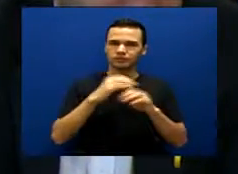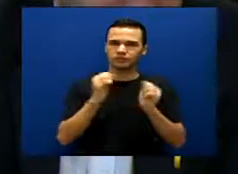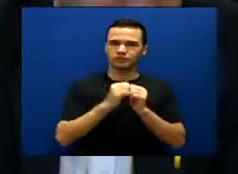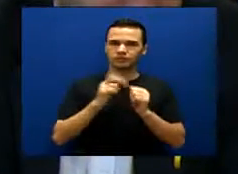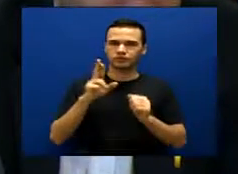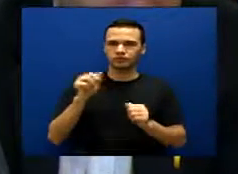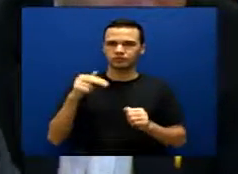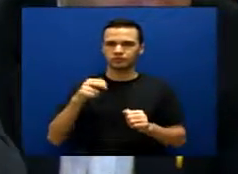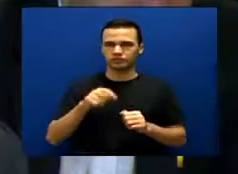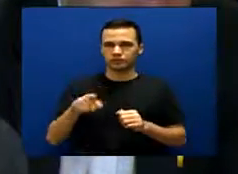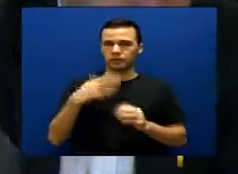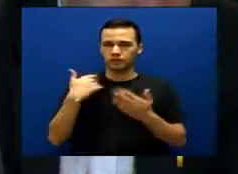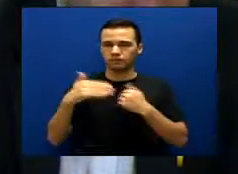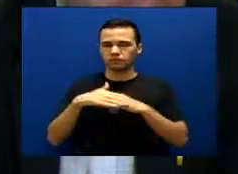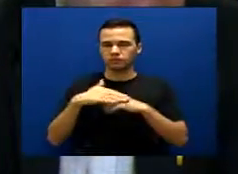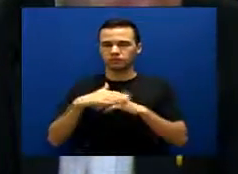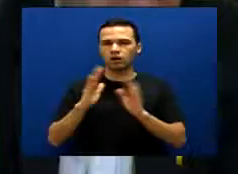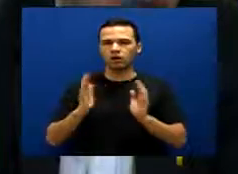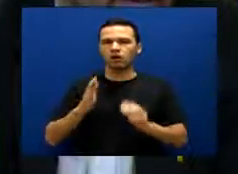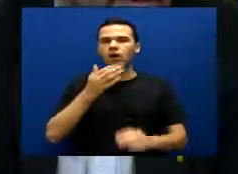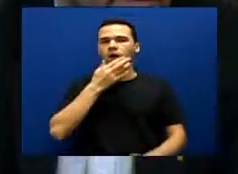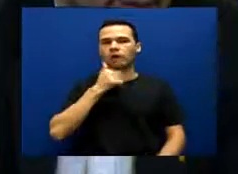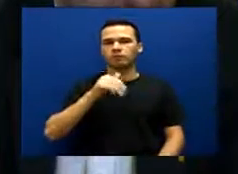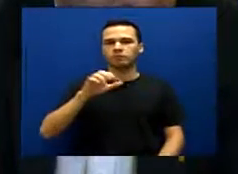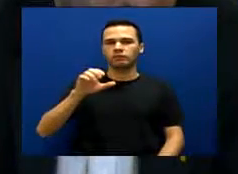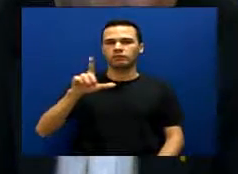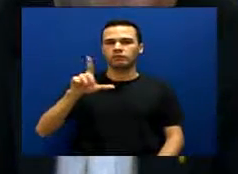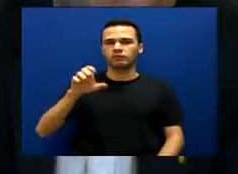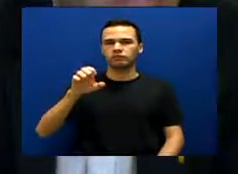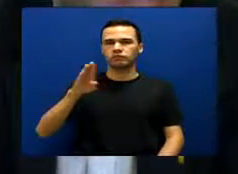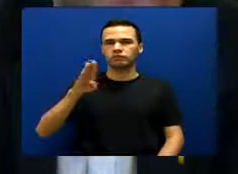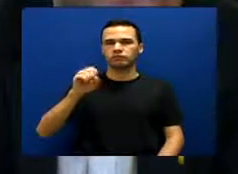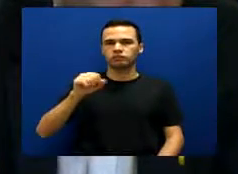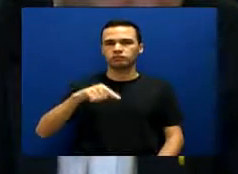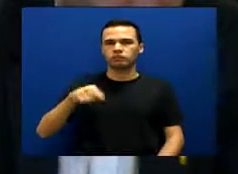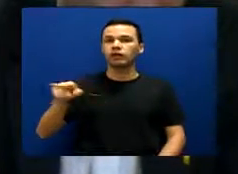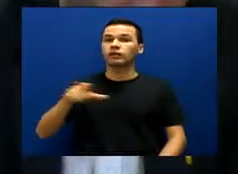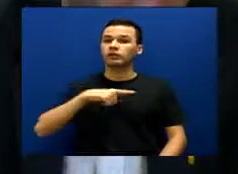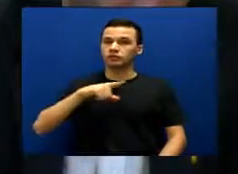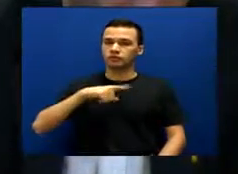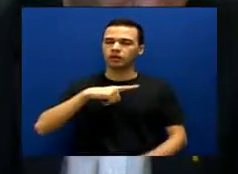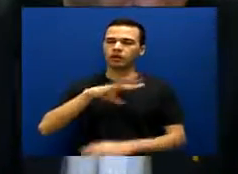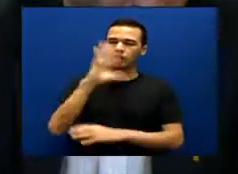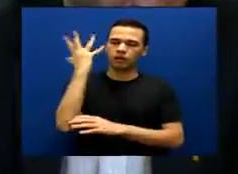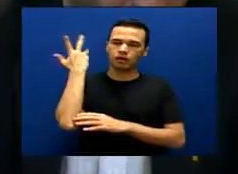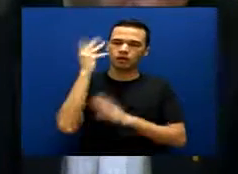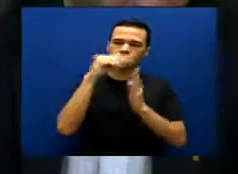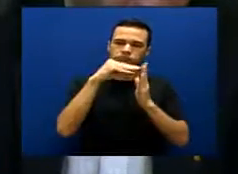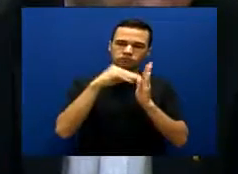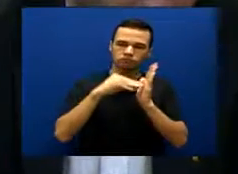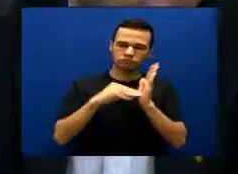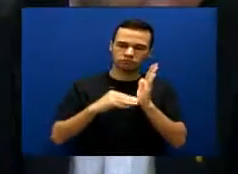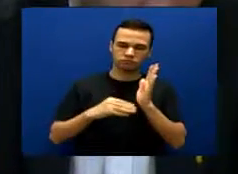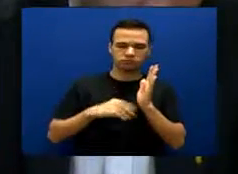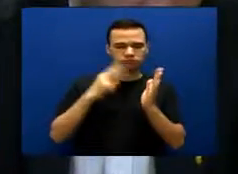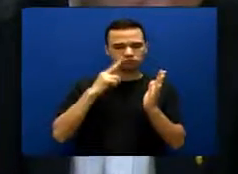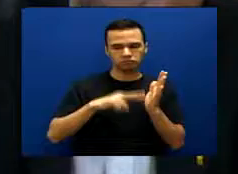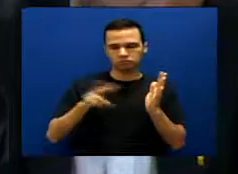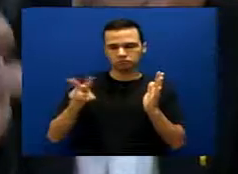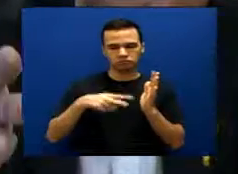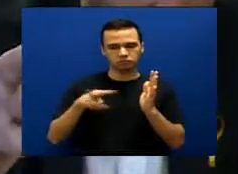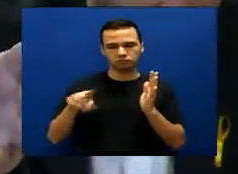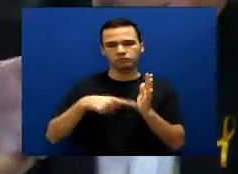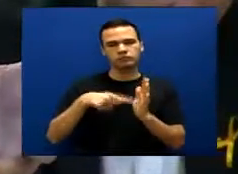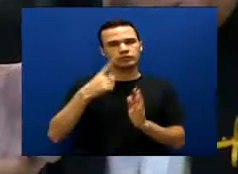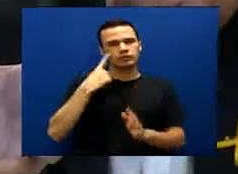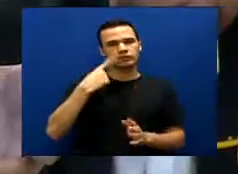O Clebson, né? O Clebson tem esses inventários, Fernanda, e a gente vê o quanto é